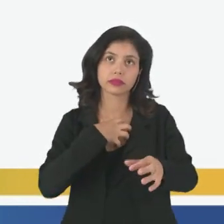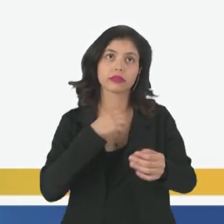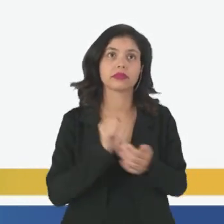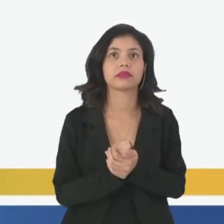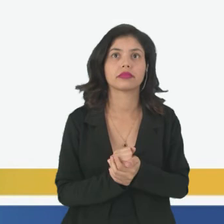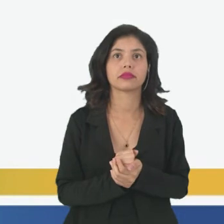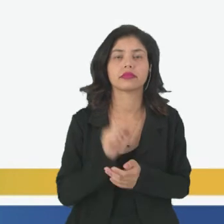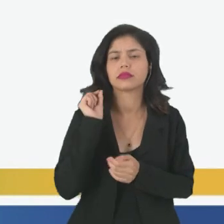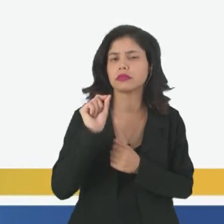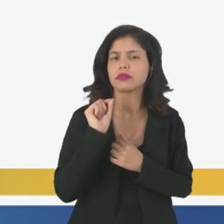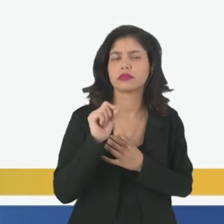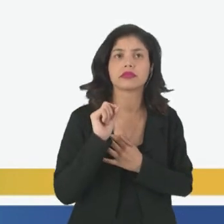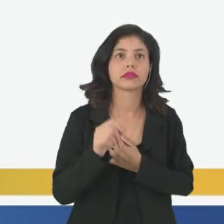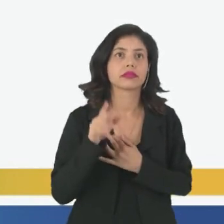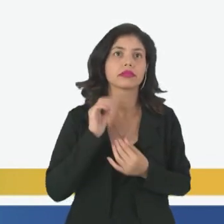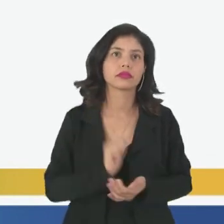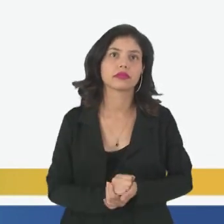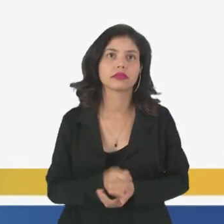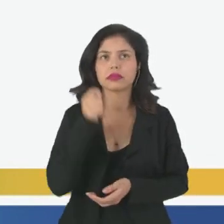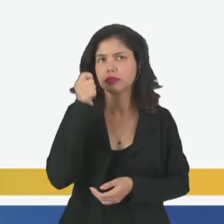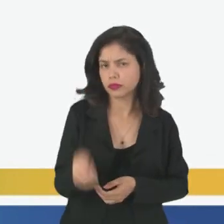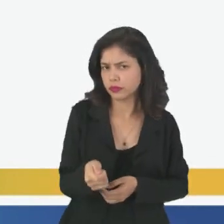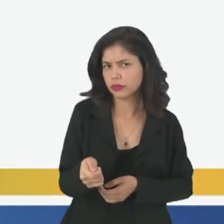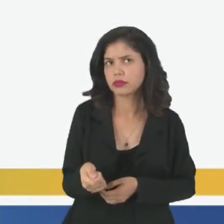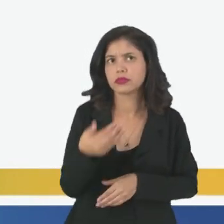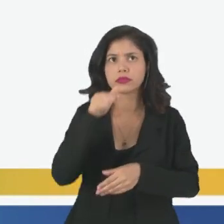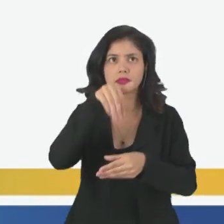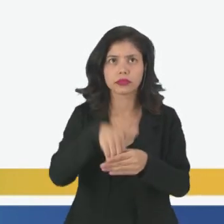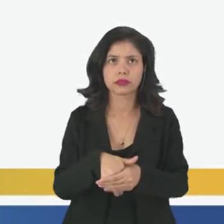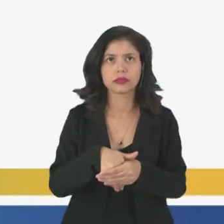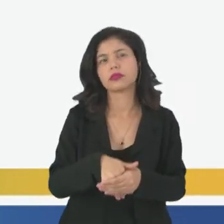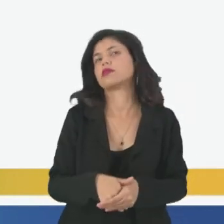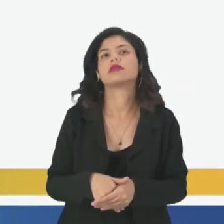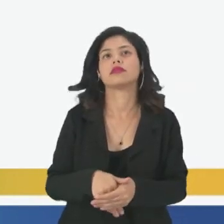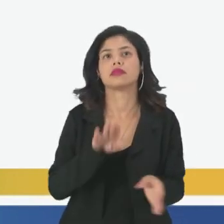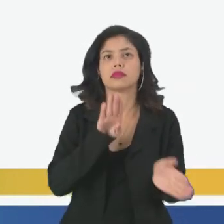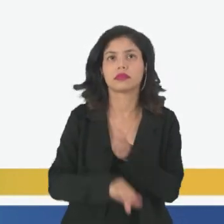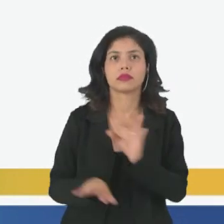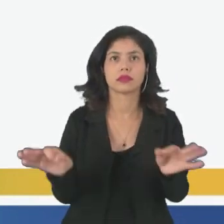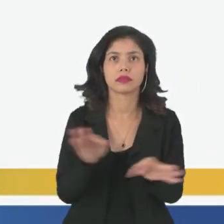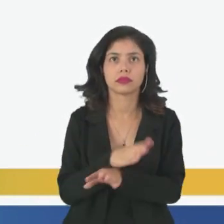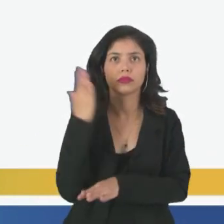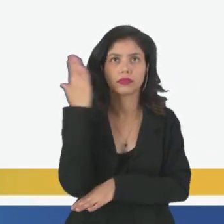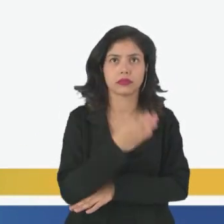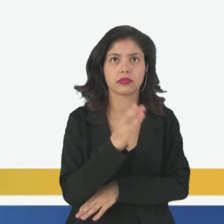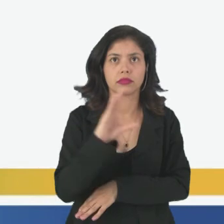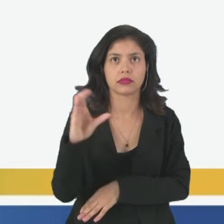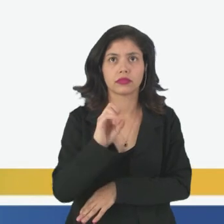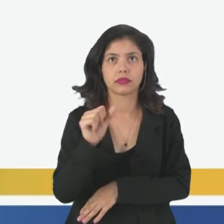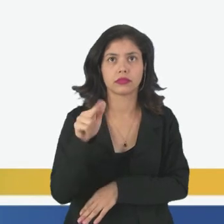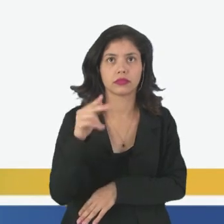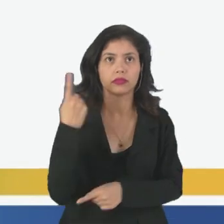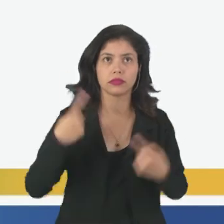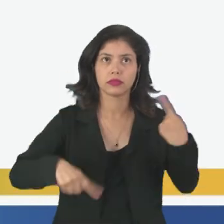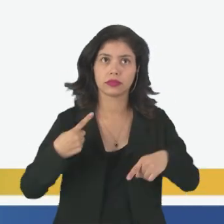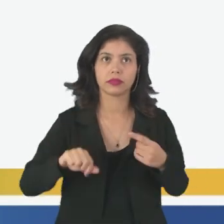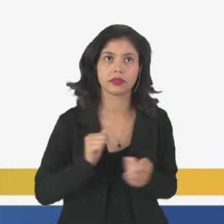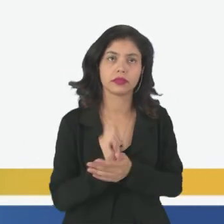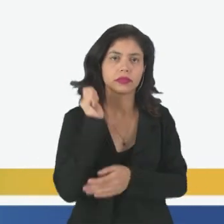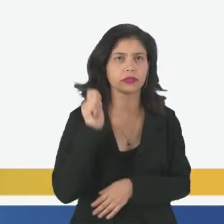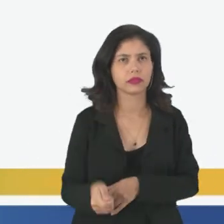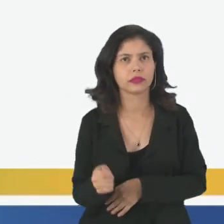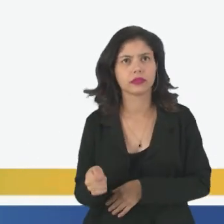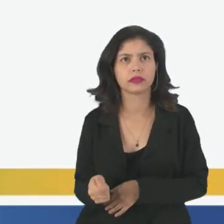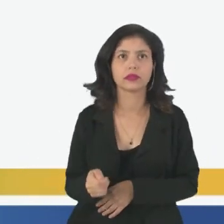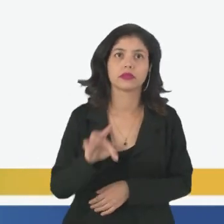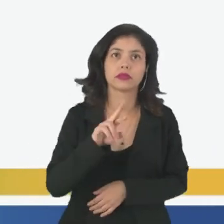nesses momentos, o que prevaleciam eram, letra A, ditaduras, eleições suspensas ou indiretas e cassação política.